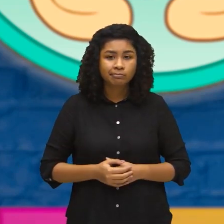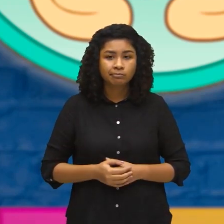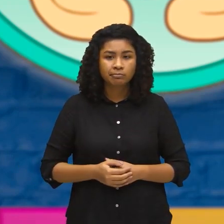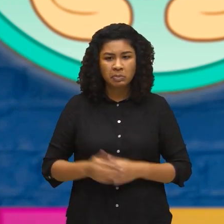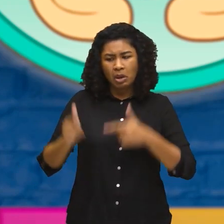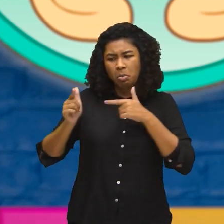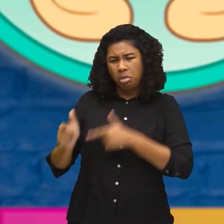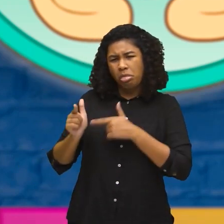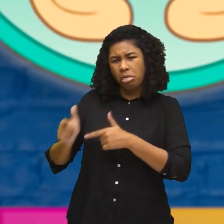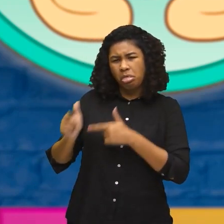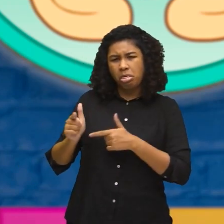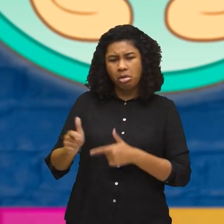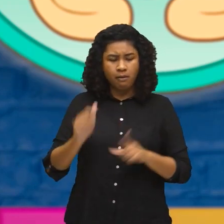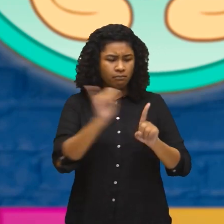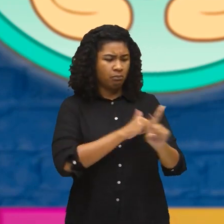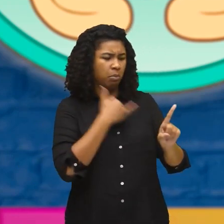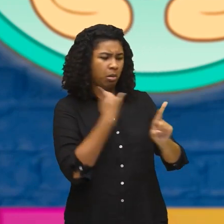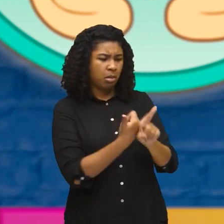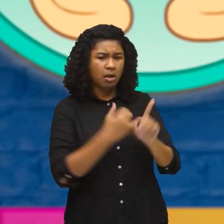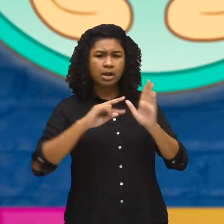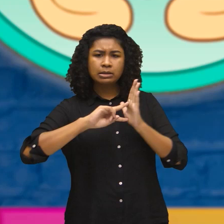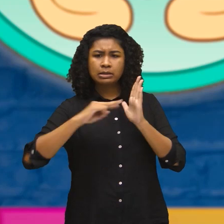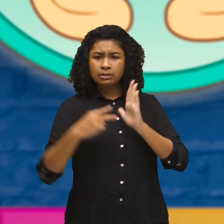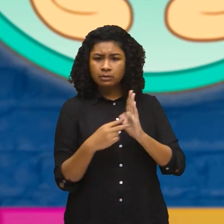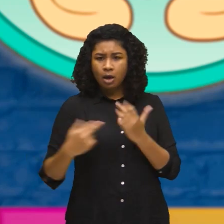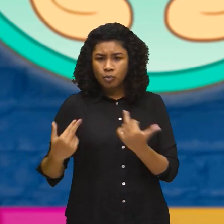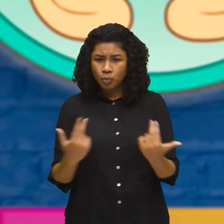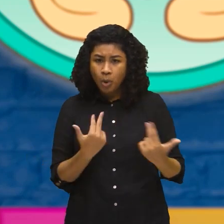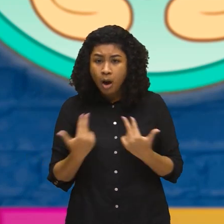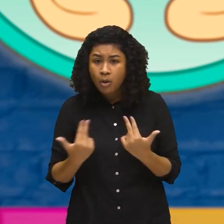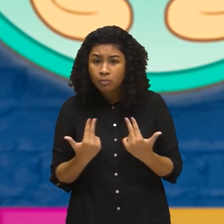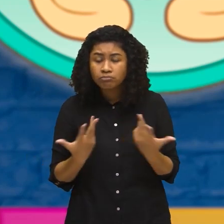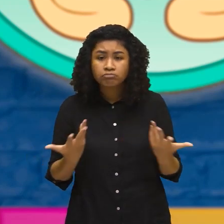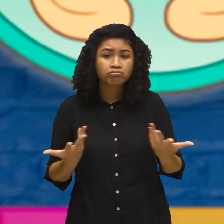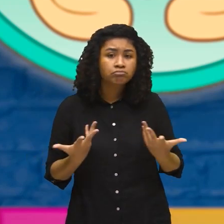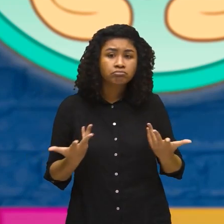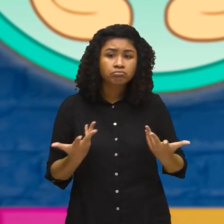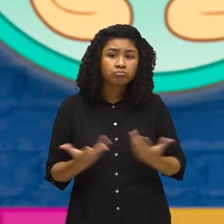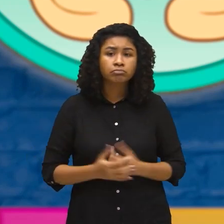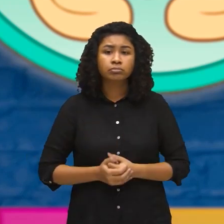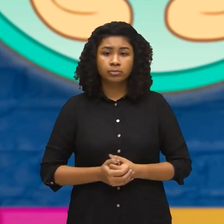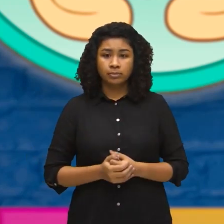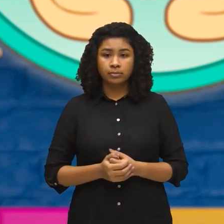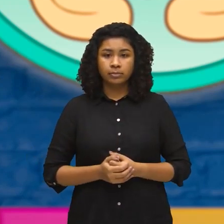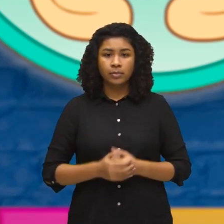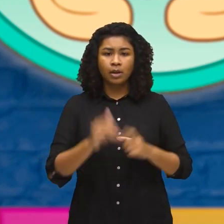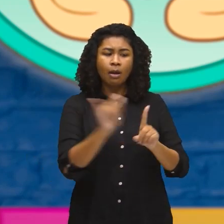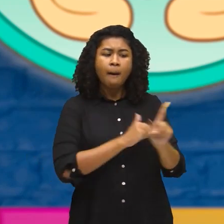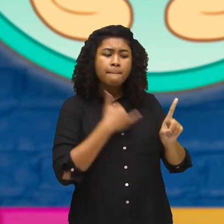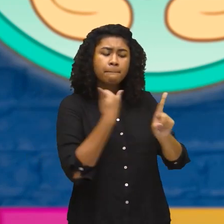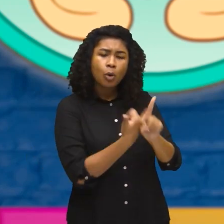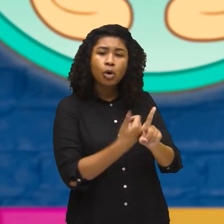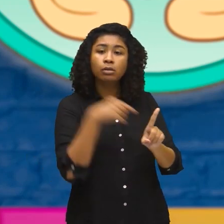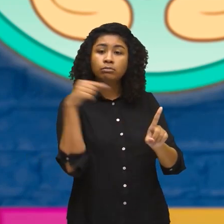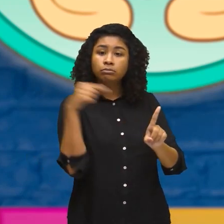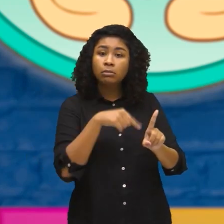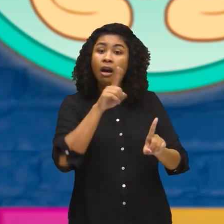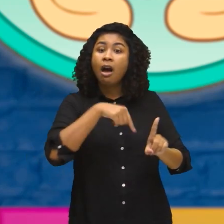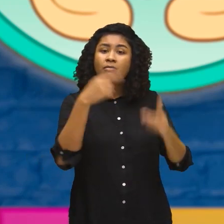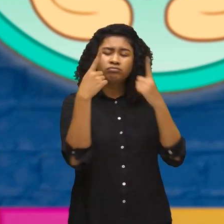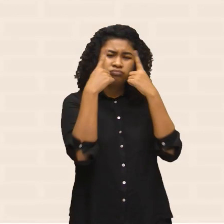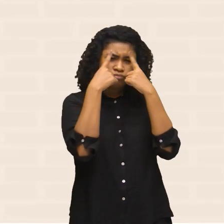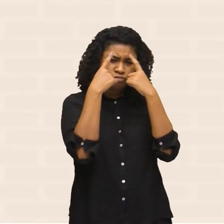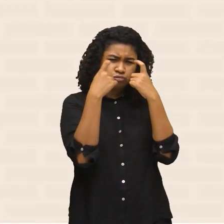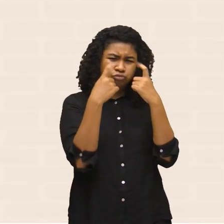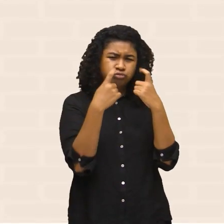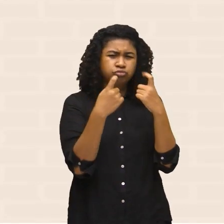podem significar as mesmas coisas, né? Então, bullying é o quê? É uma agressão, uma intimidação,